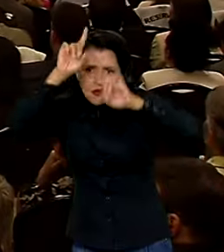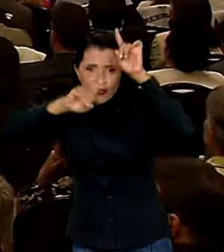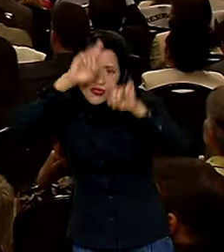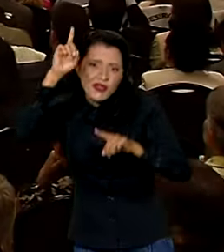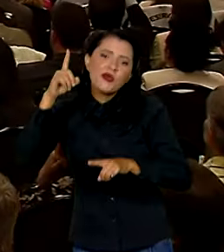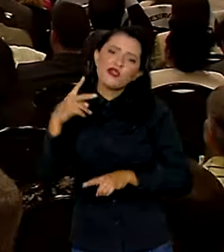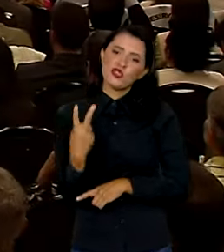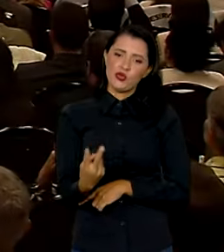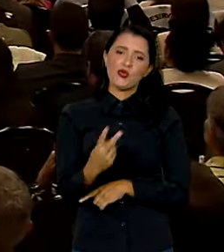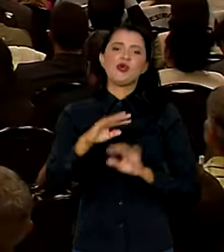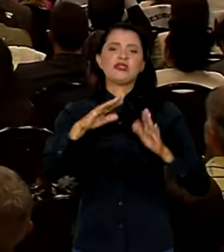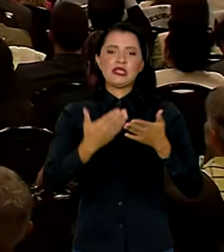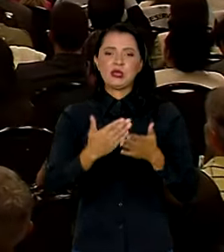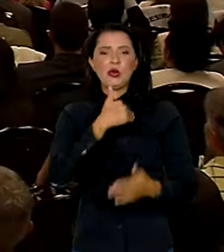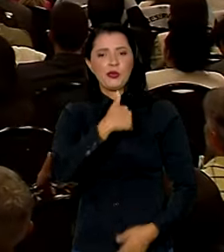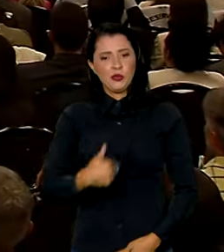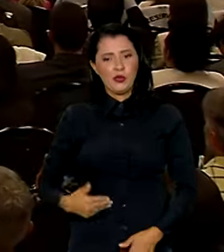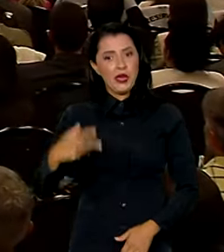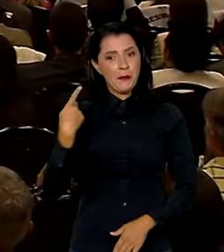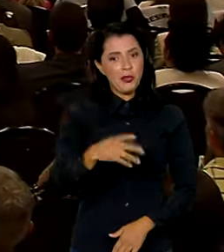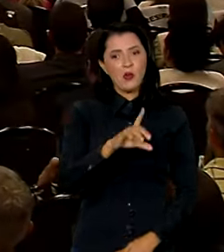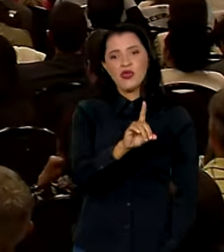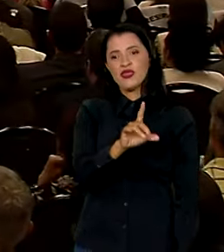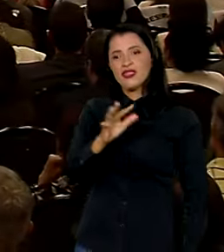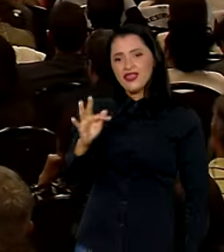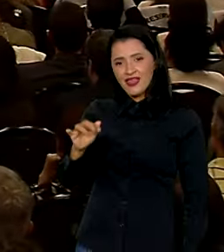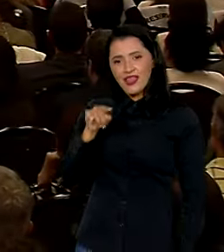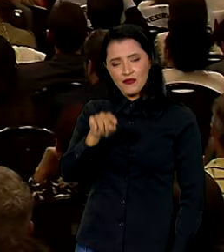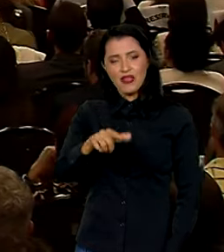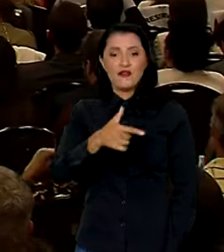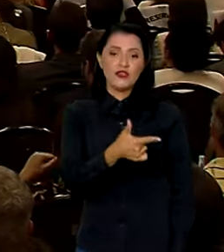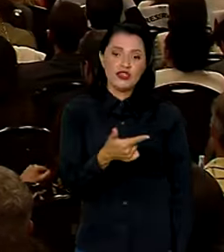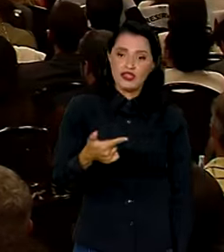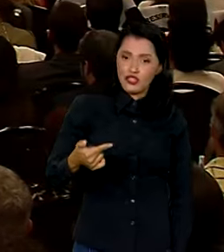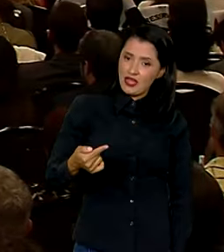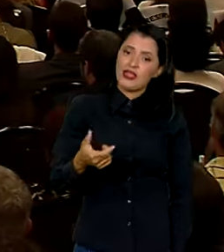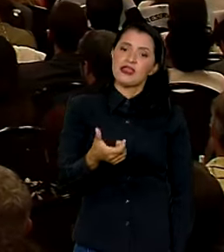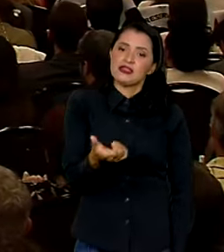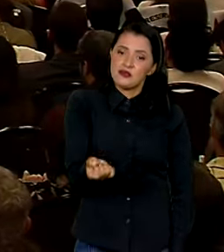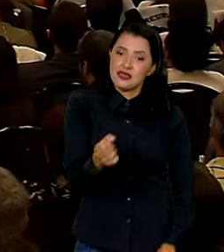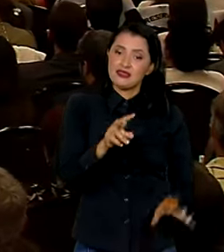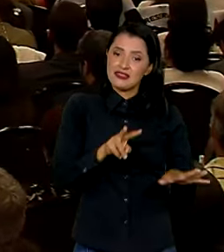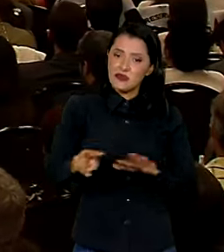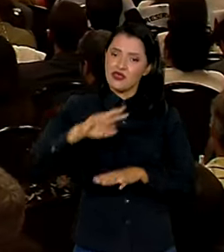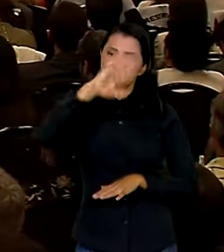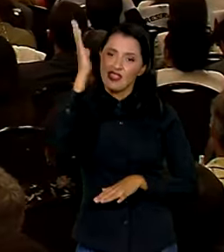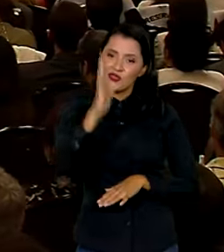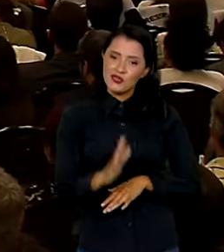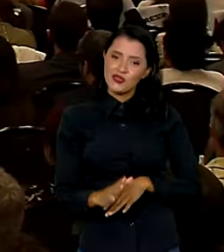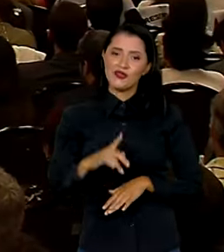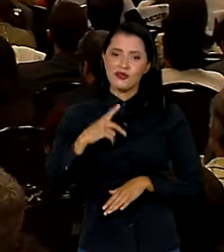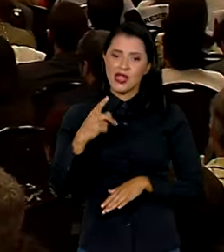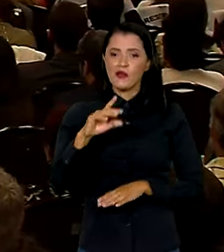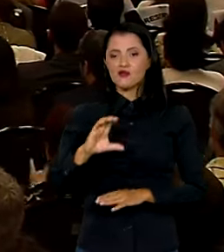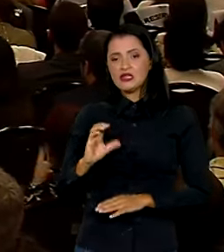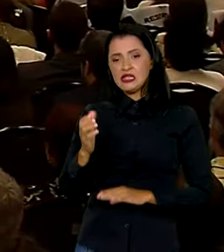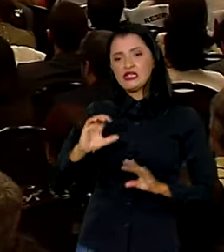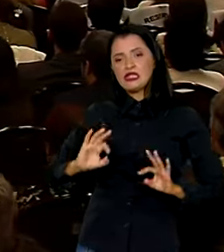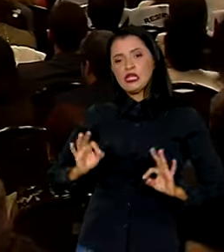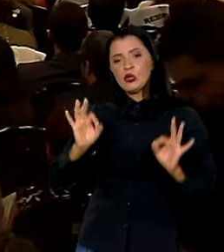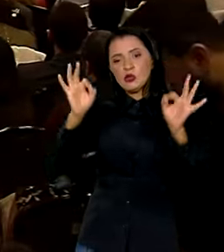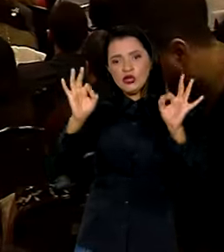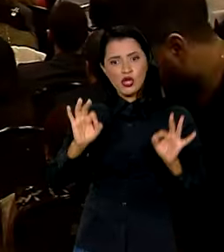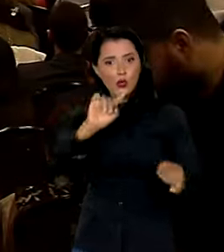duas escolas públicas do Distrito Federal, no evento 20ª Semana Nacional de Ciência e Tecnologia. Teve